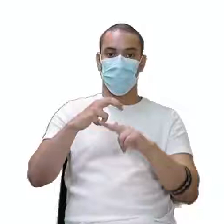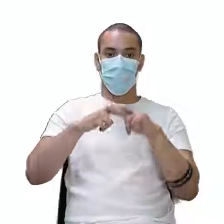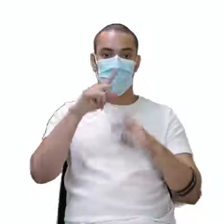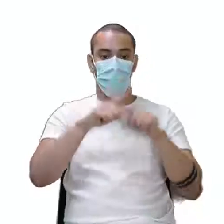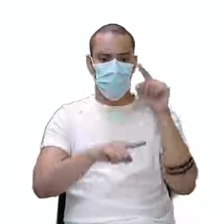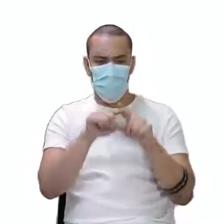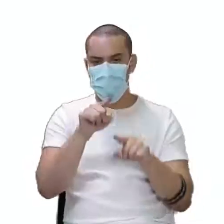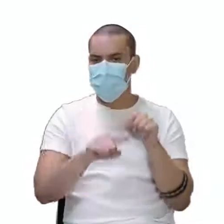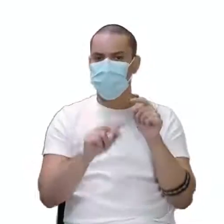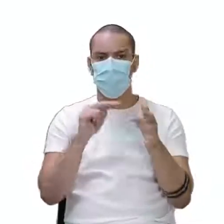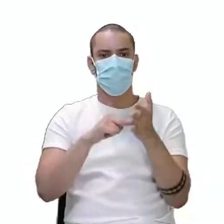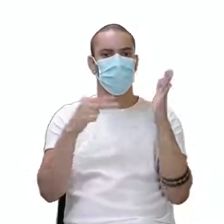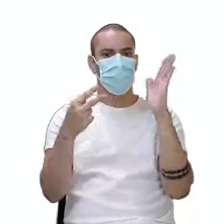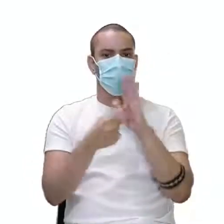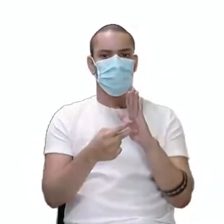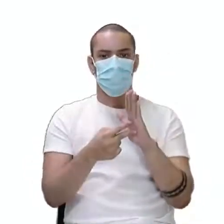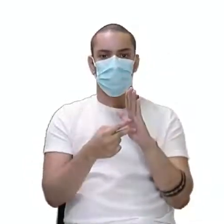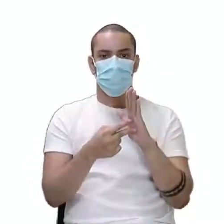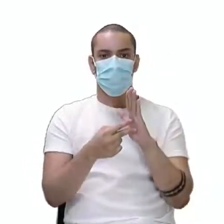recurso